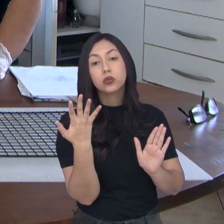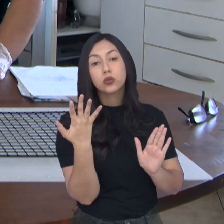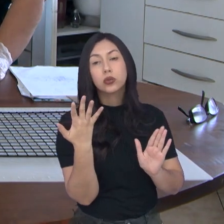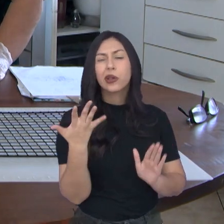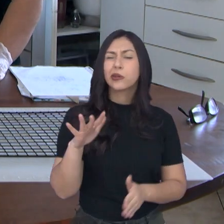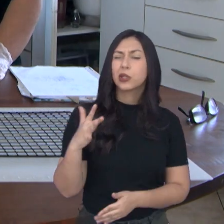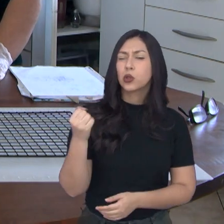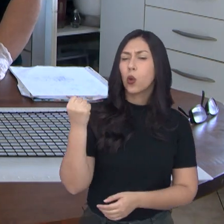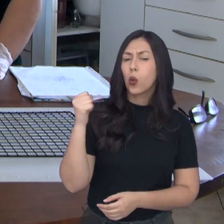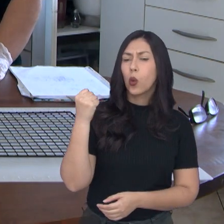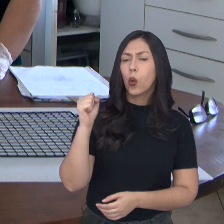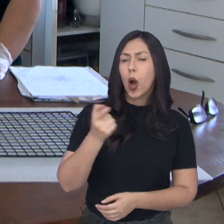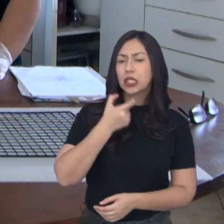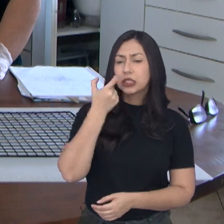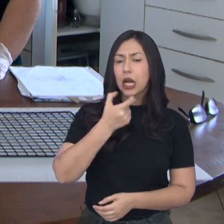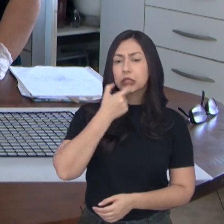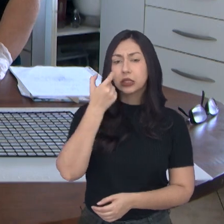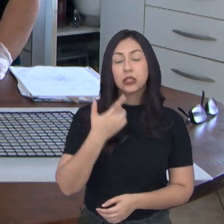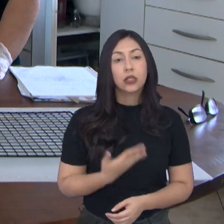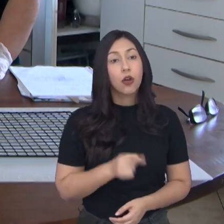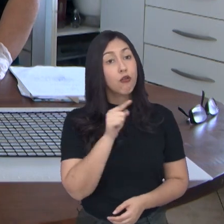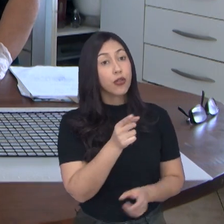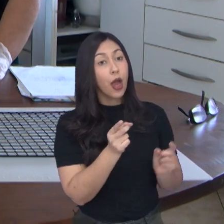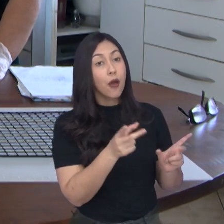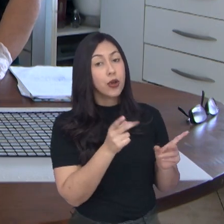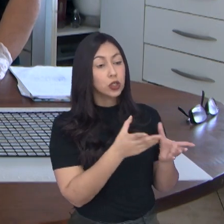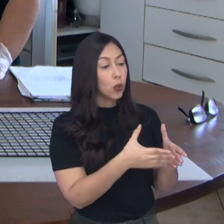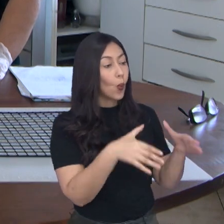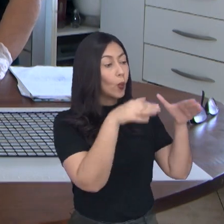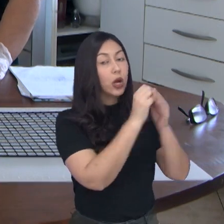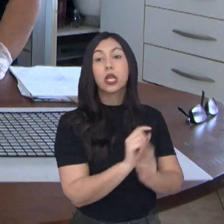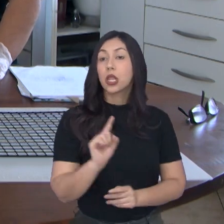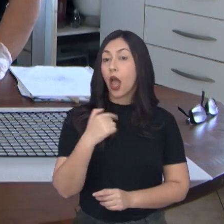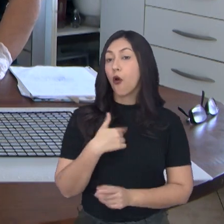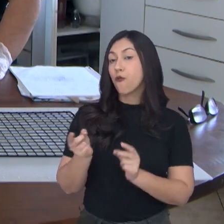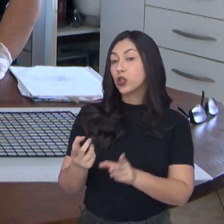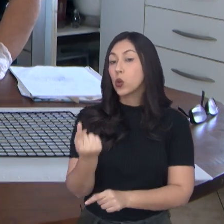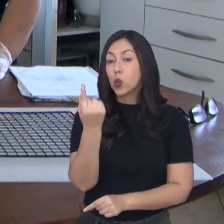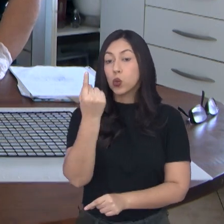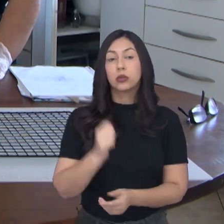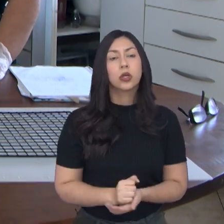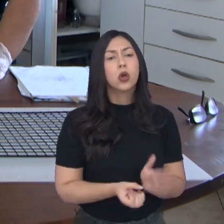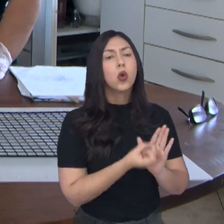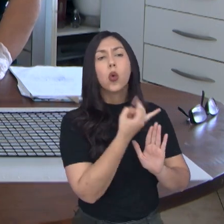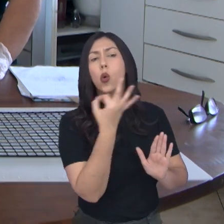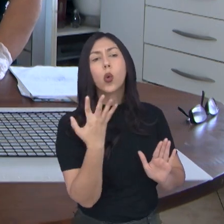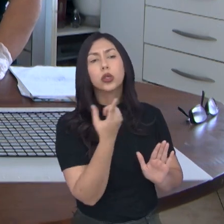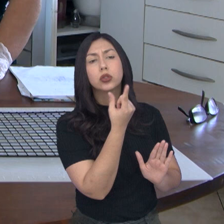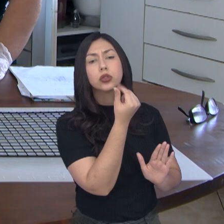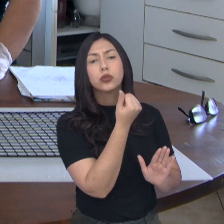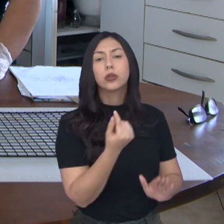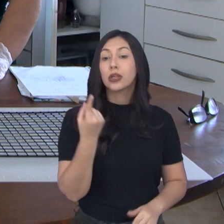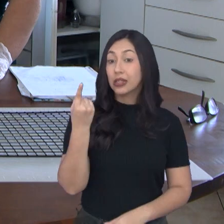de 8 cookies, mais ou menos. E aí você vende em pacotinho? Vende unitário. Unitário. Quanto você vende em cada cookie?